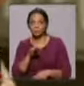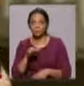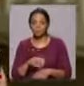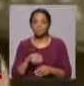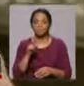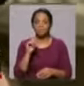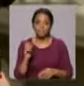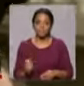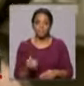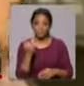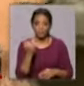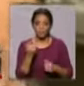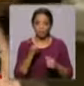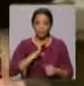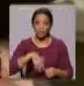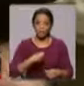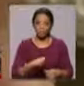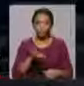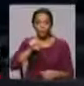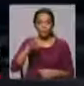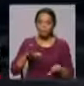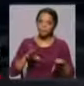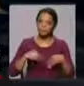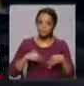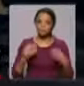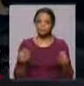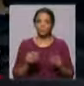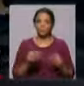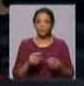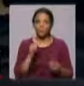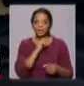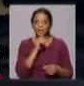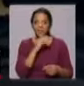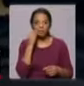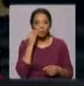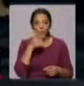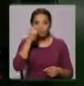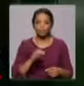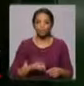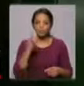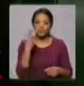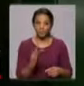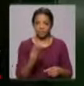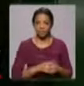Esta é a primeira vez em todo o mundo que um país aprova a reprodução assistida a partir de TR